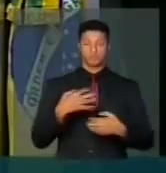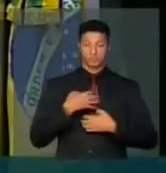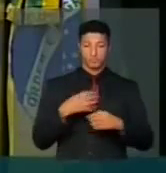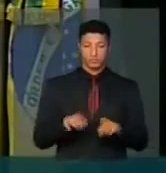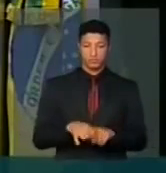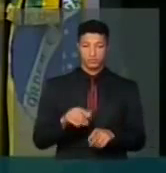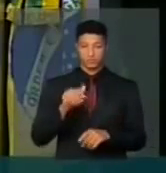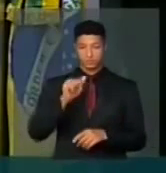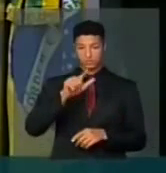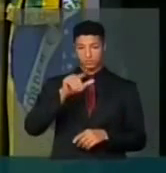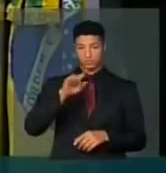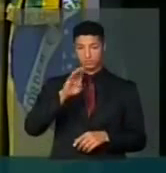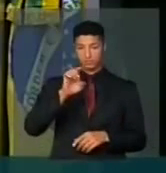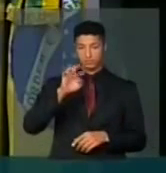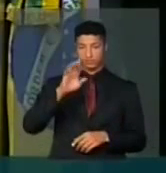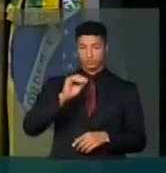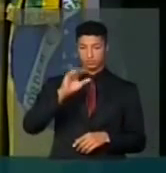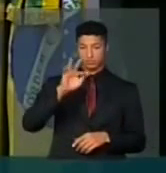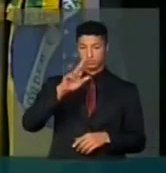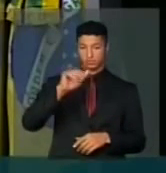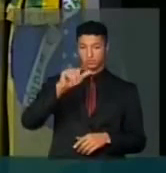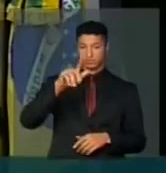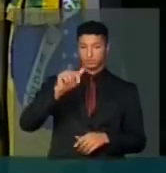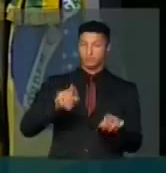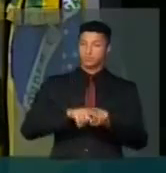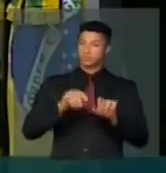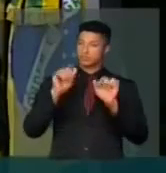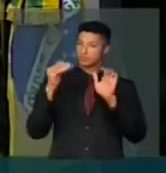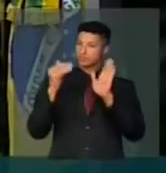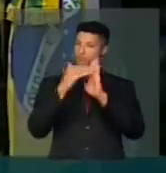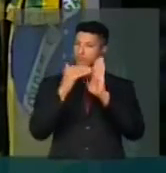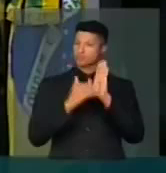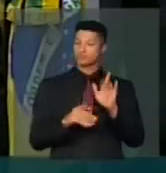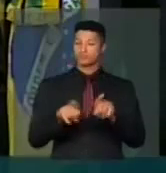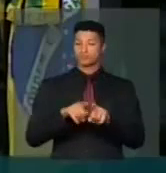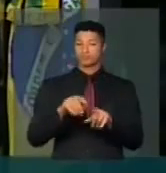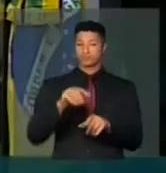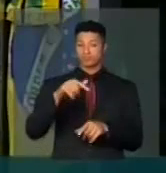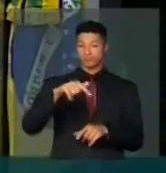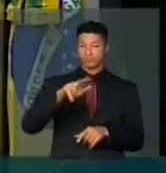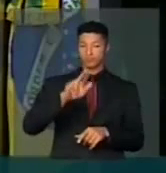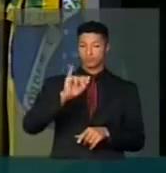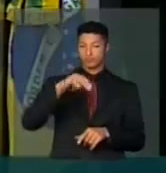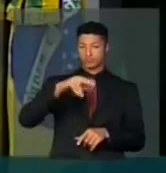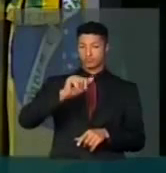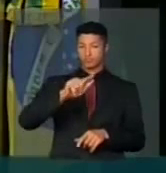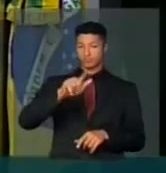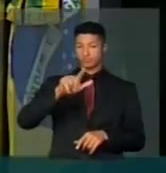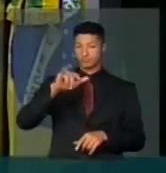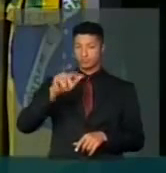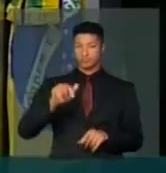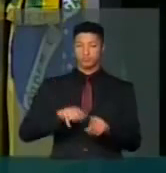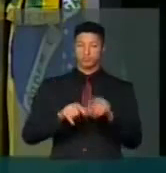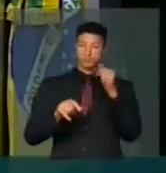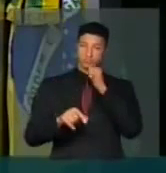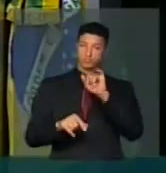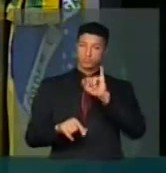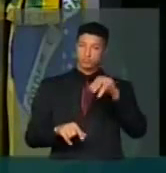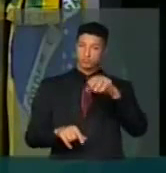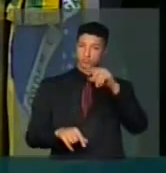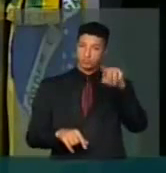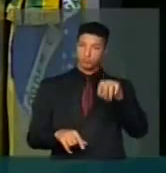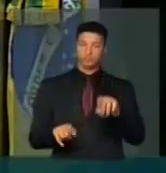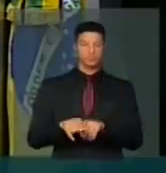sentido, que foi Alberto Fraga. Quero também aqui referir mais uma vez a Quinagra, que contribuiu, a Jô, que esteve conosco,